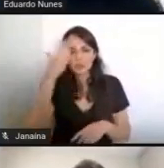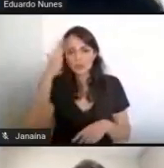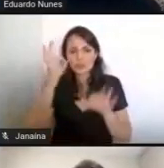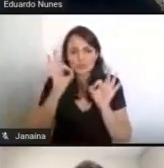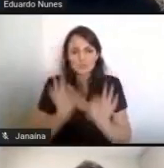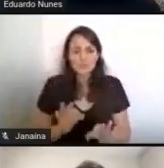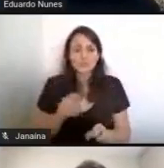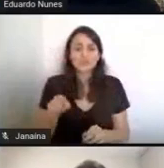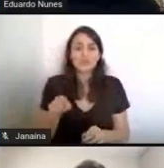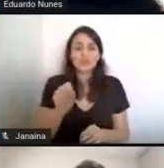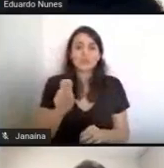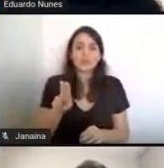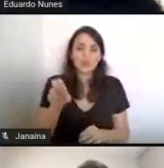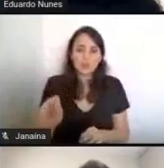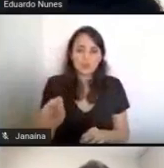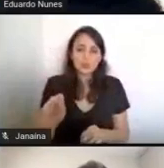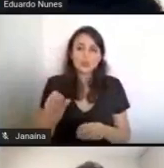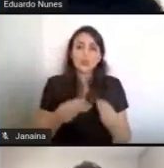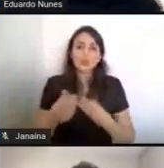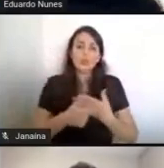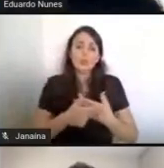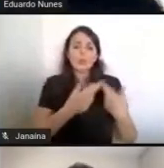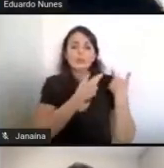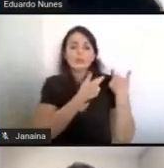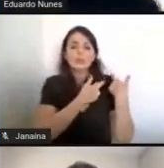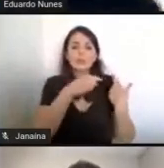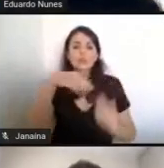o SUS, é o papel da mídia.